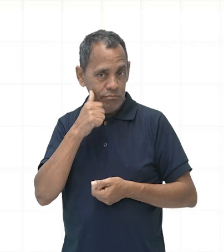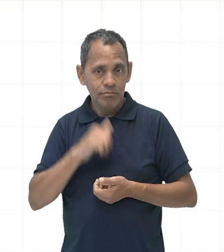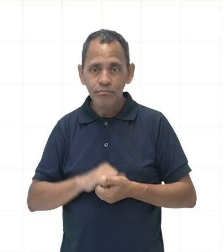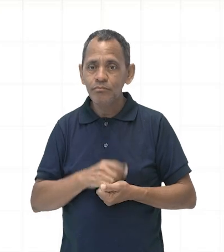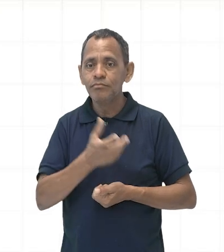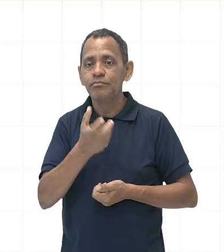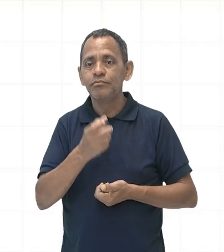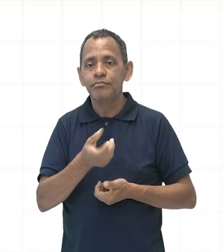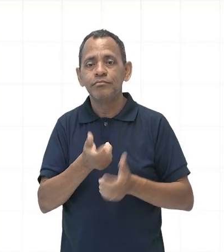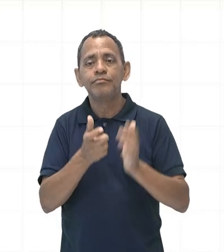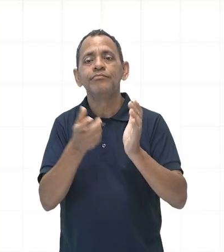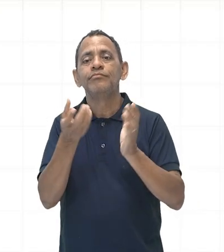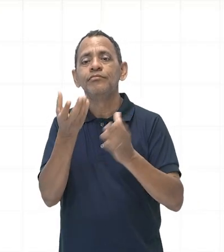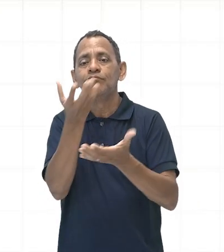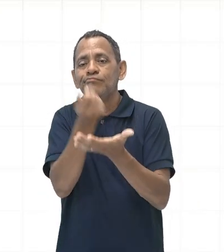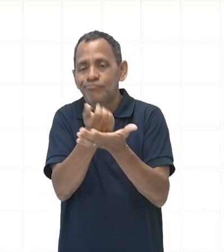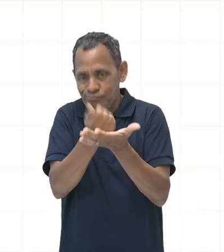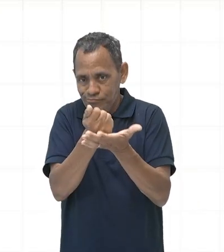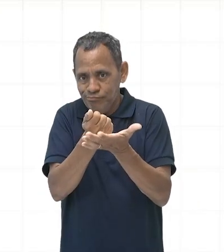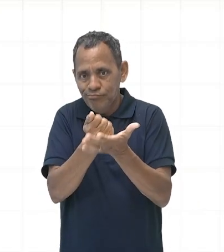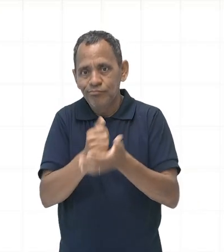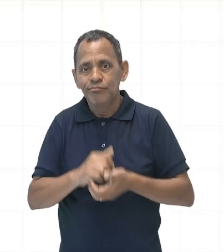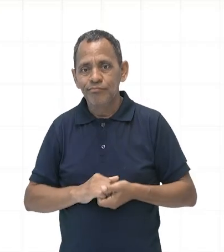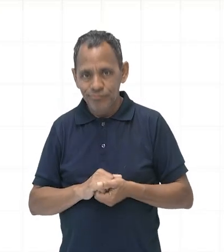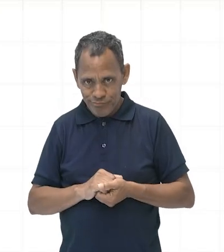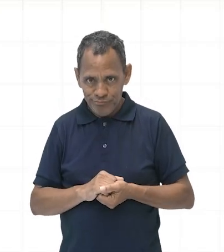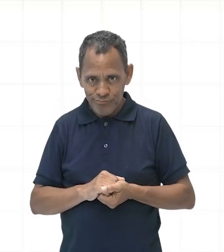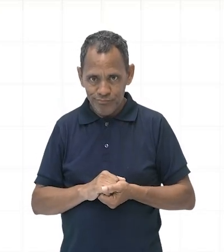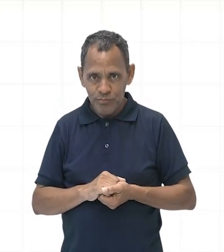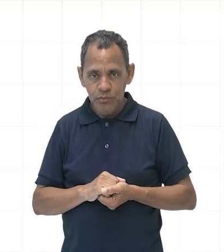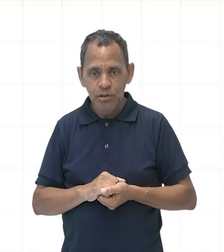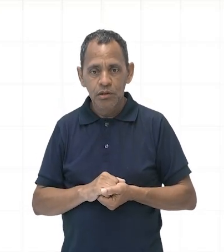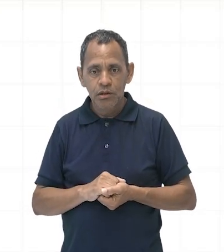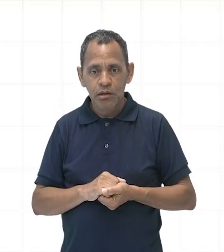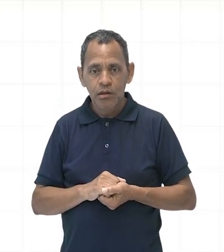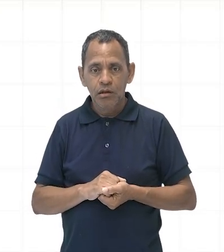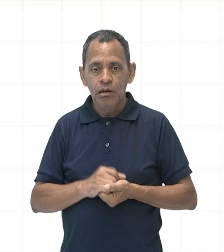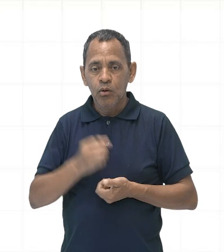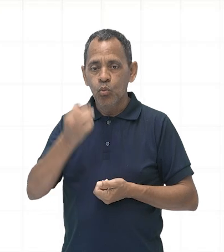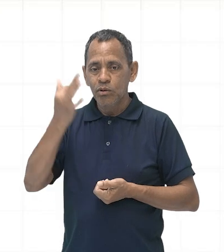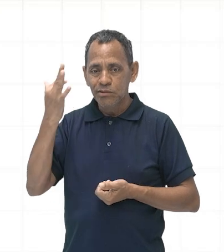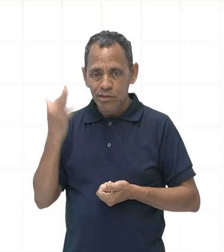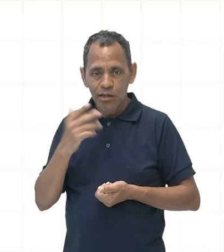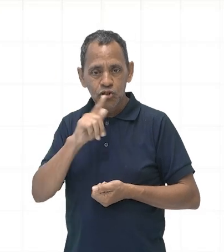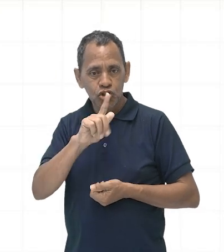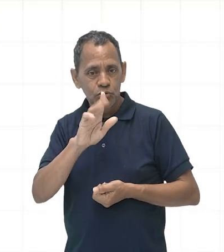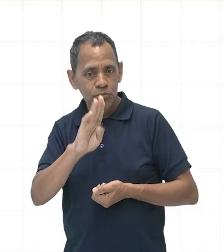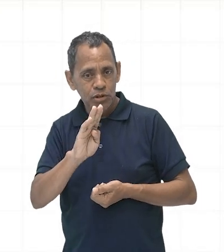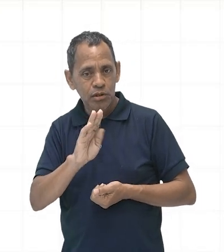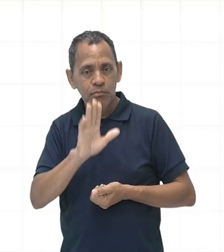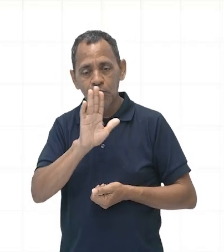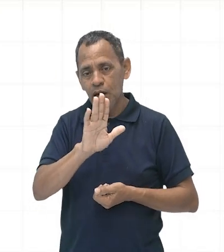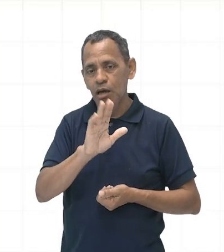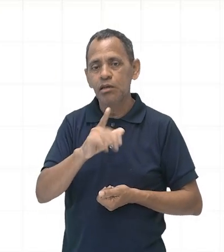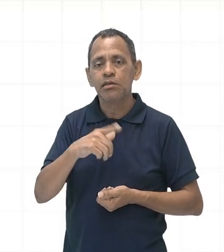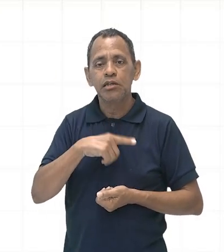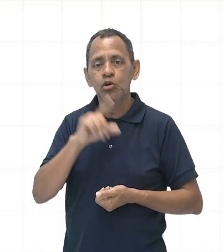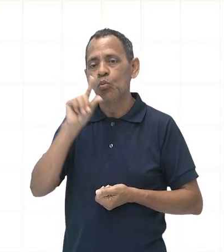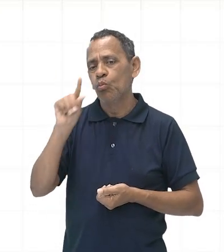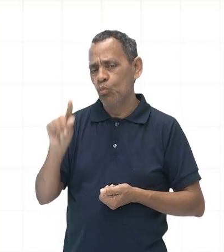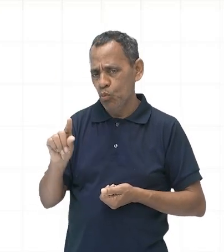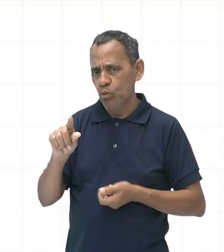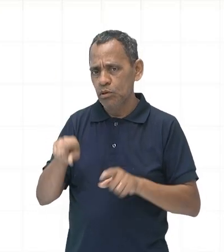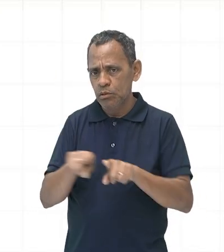365 megabytes no celular dela, mas ela só tem 128 gigabytes de memória. Sendo que